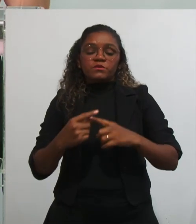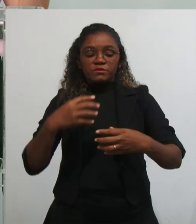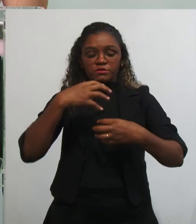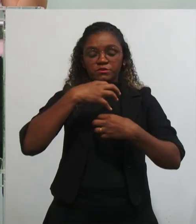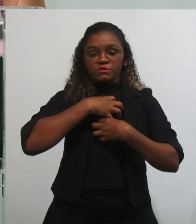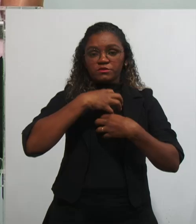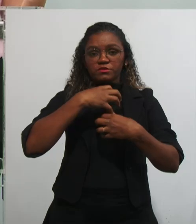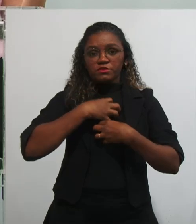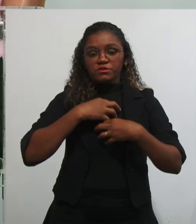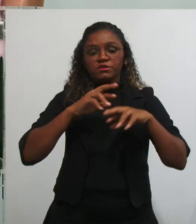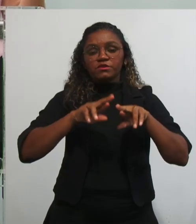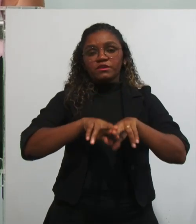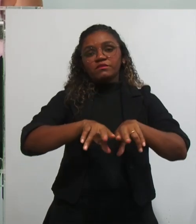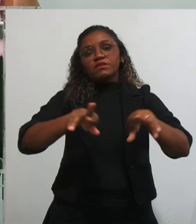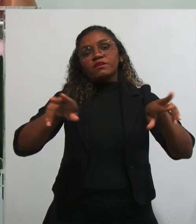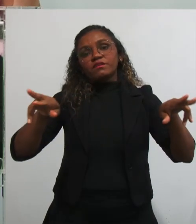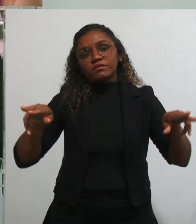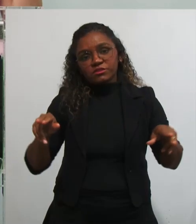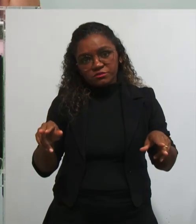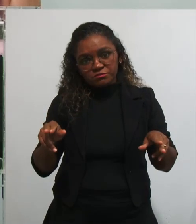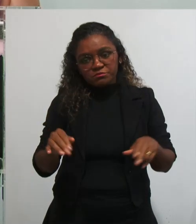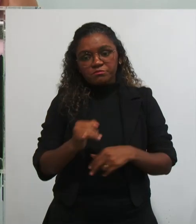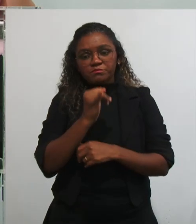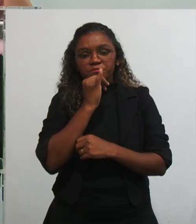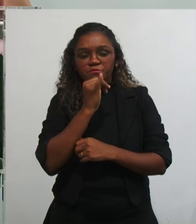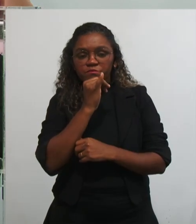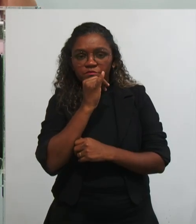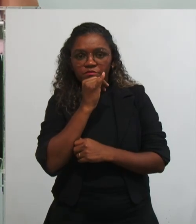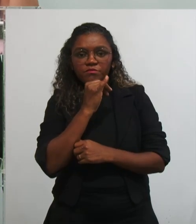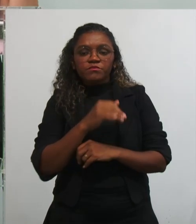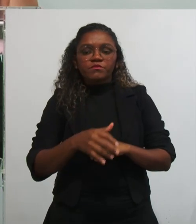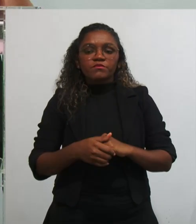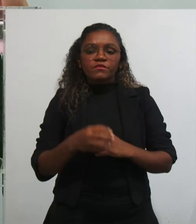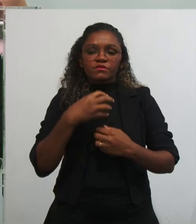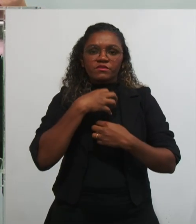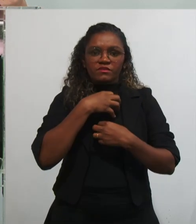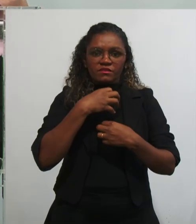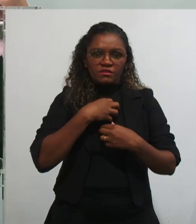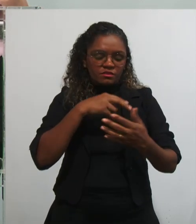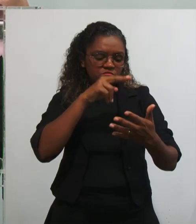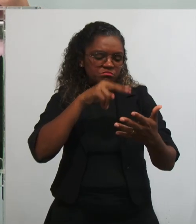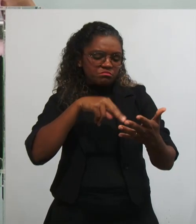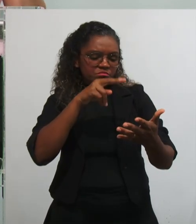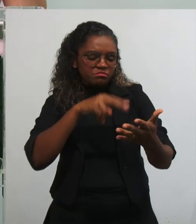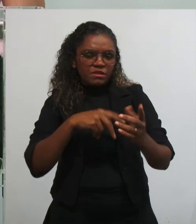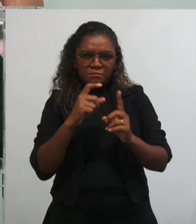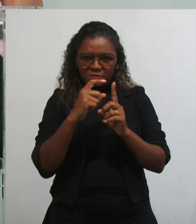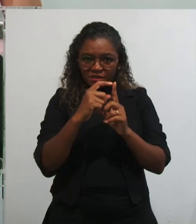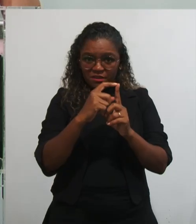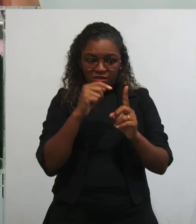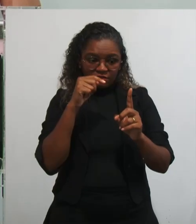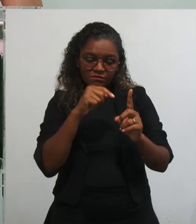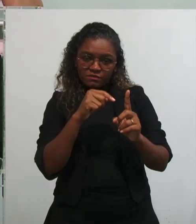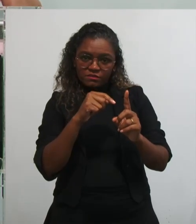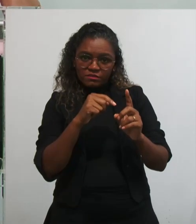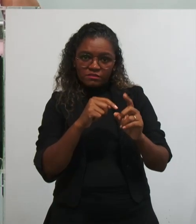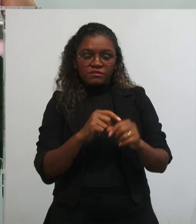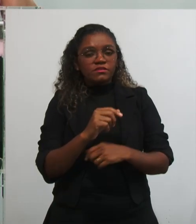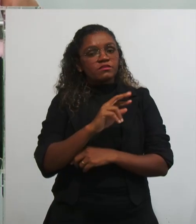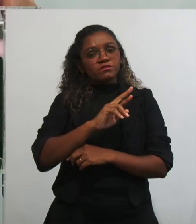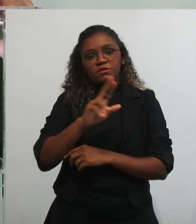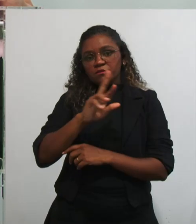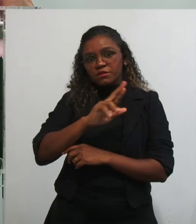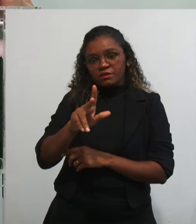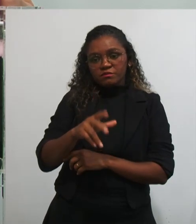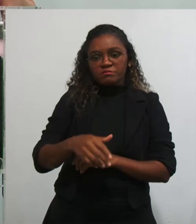sentidos são diferentes. Por quê? Porque o sentido ele não está nas palavras. Os sentidos não